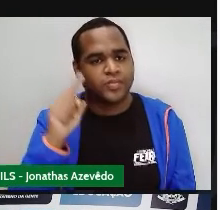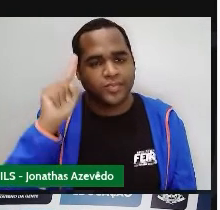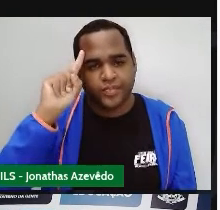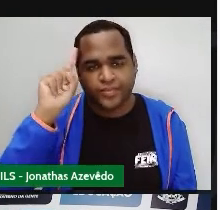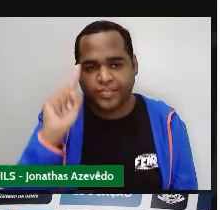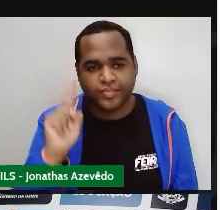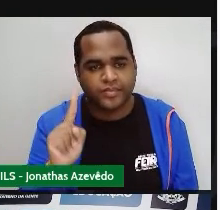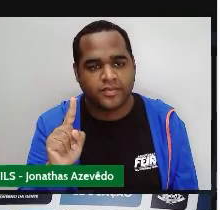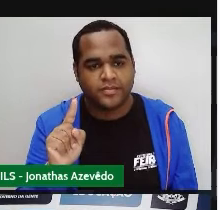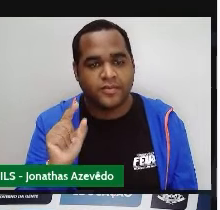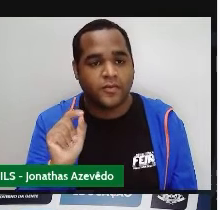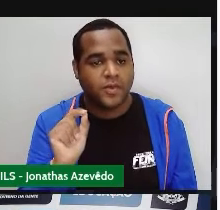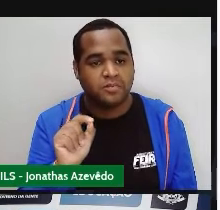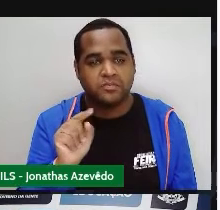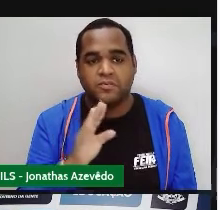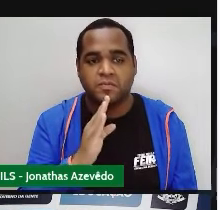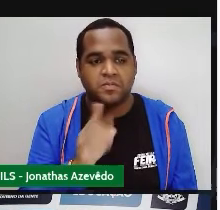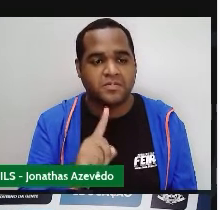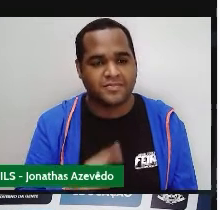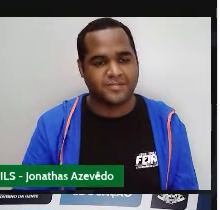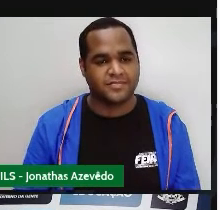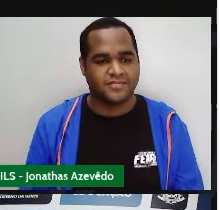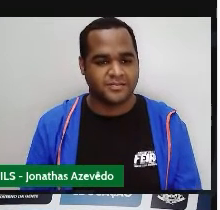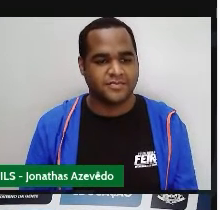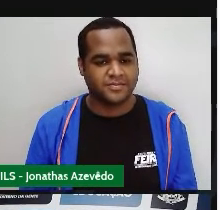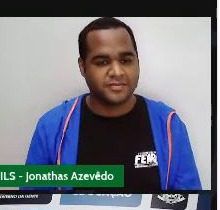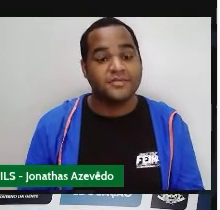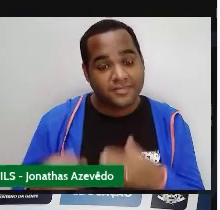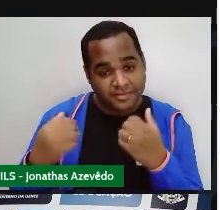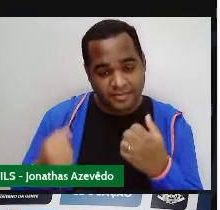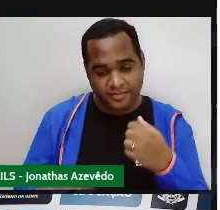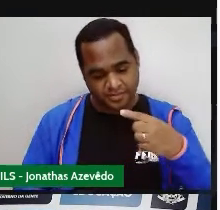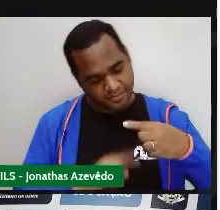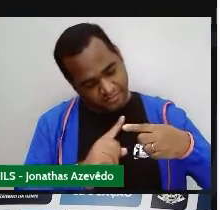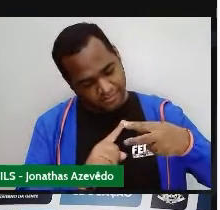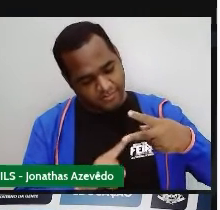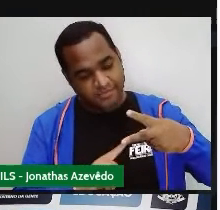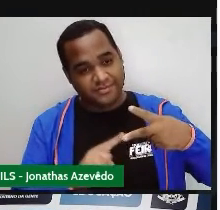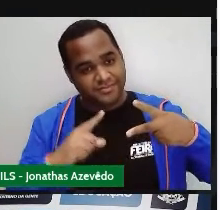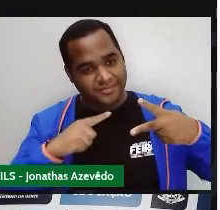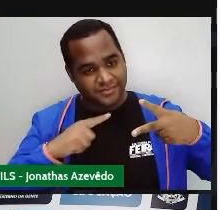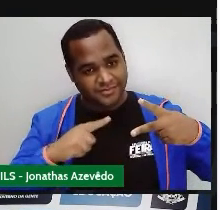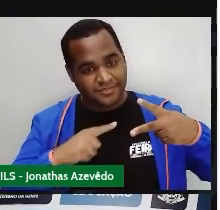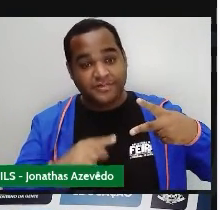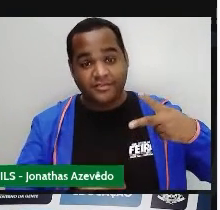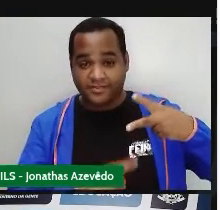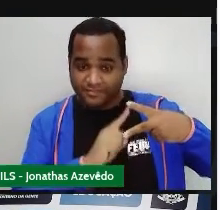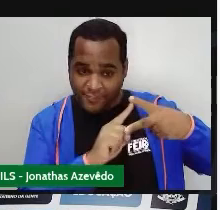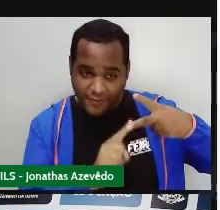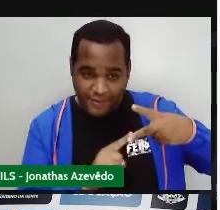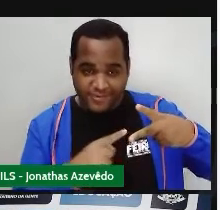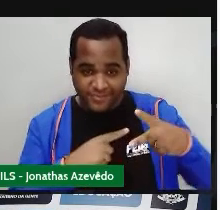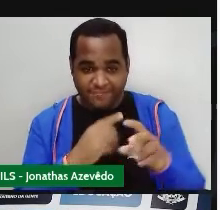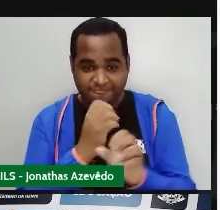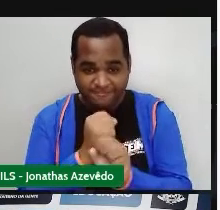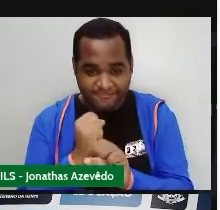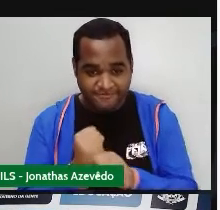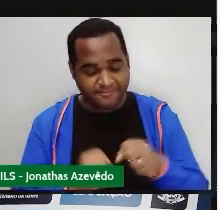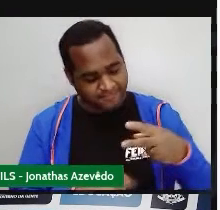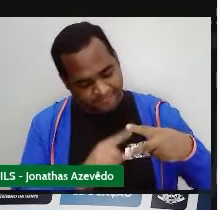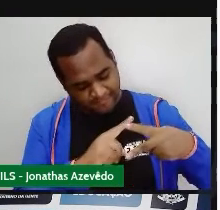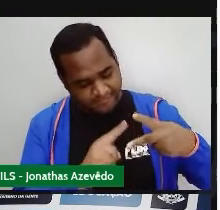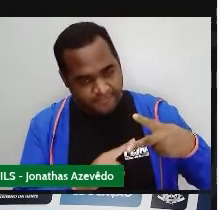incógnita significa valor desconhecido Então a gente tem duas equações e essas duas equações tem